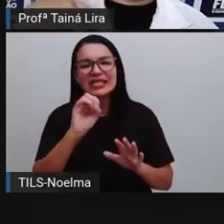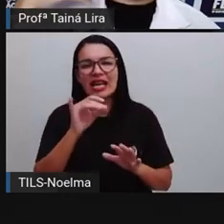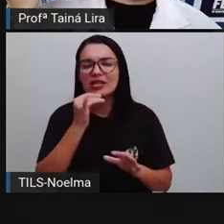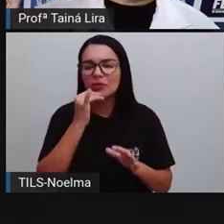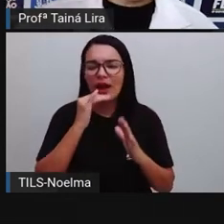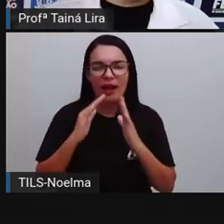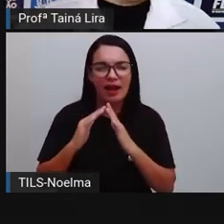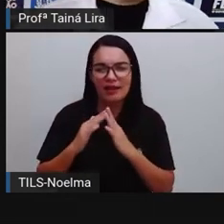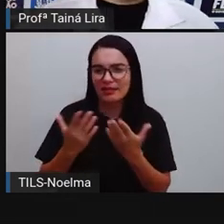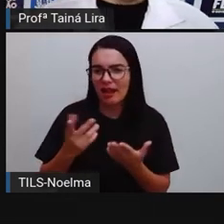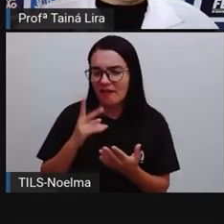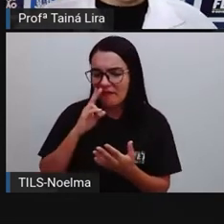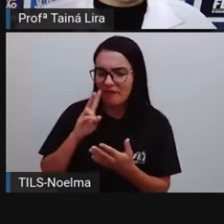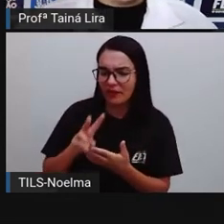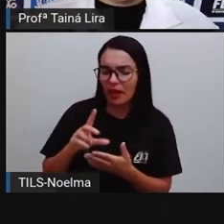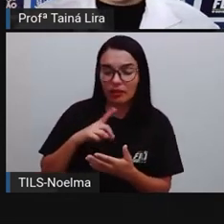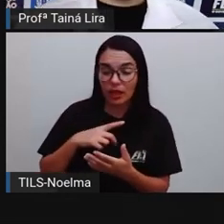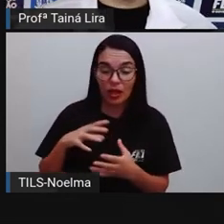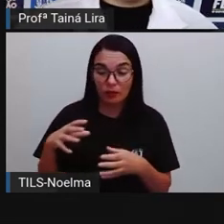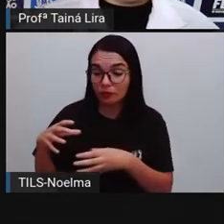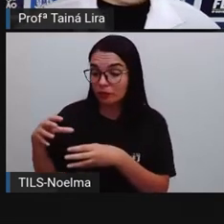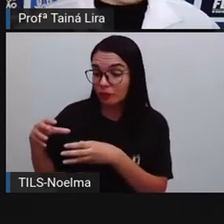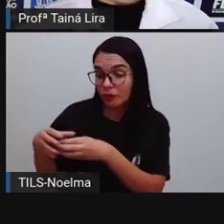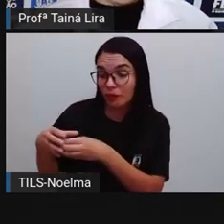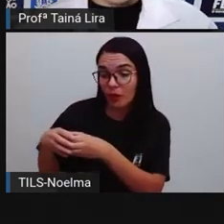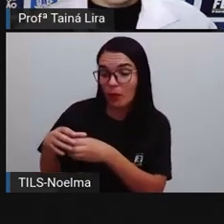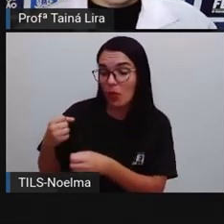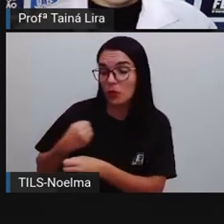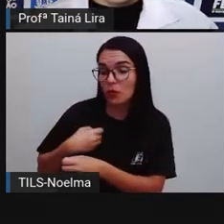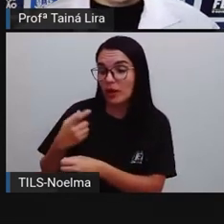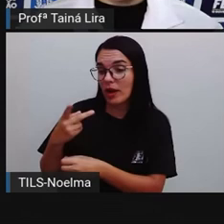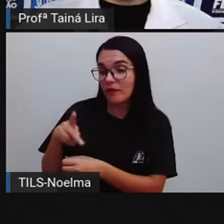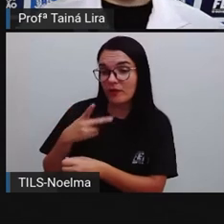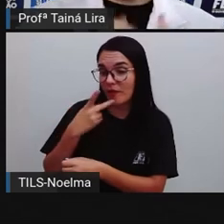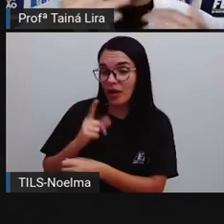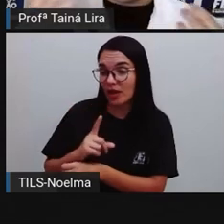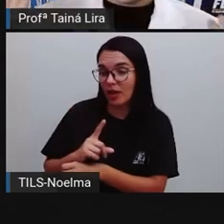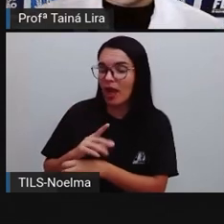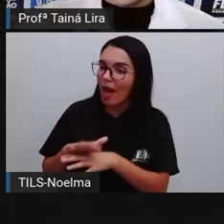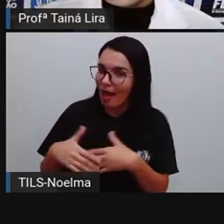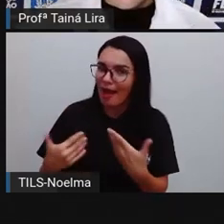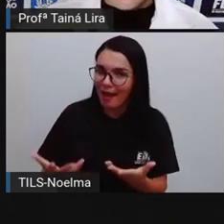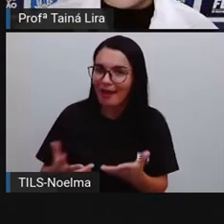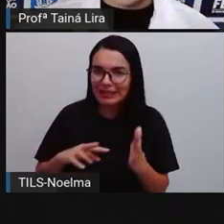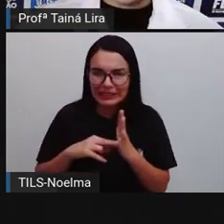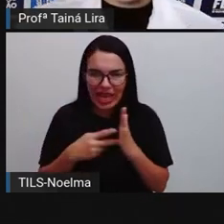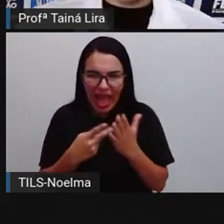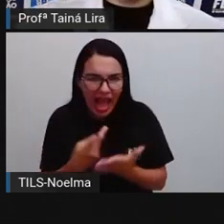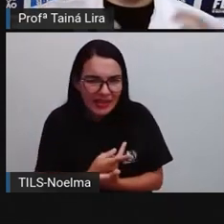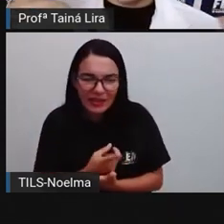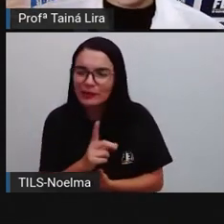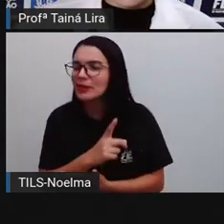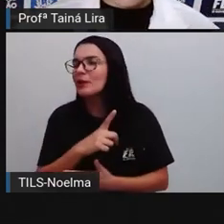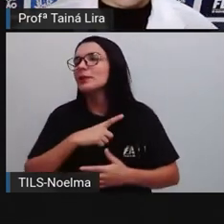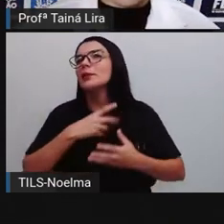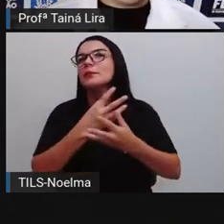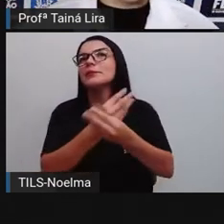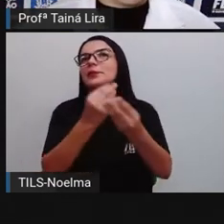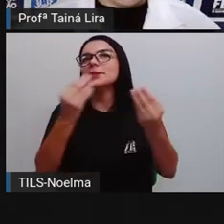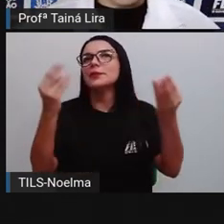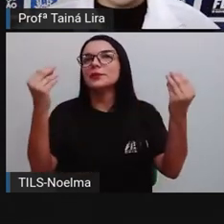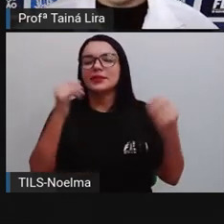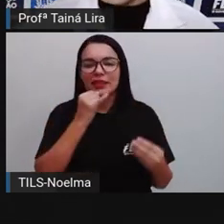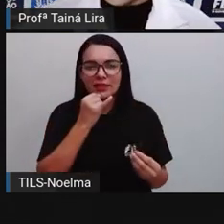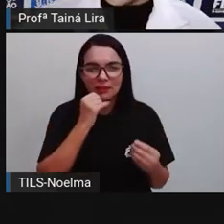você está me assistindo e formou um número que é para não falou aqui não significa dizer que está errada que são muitos